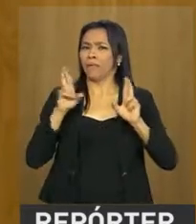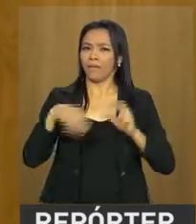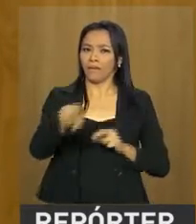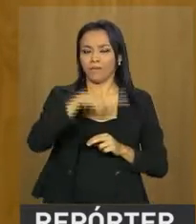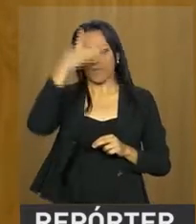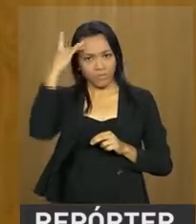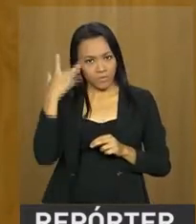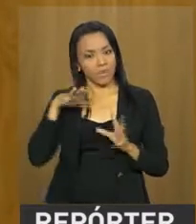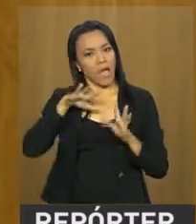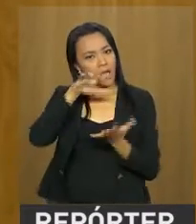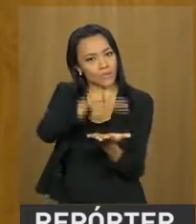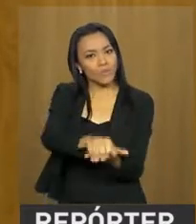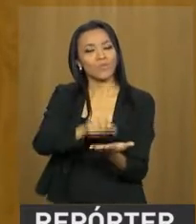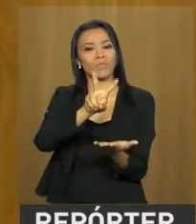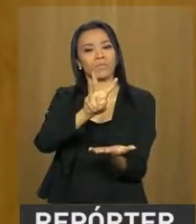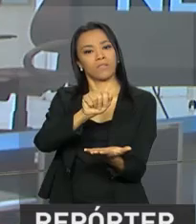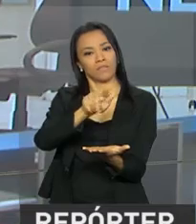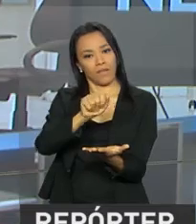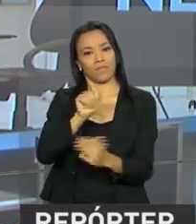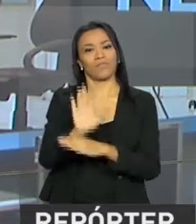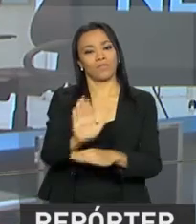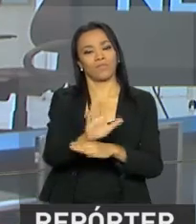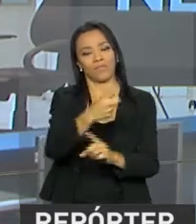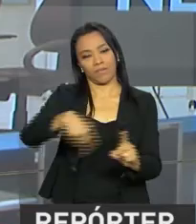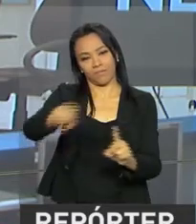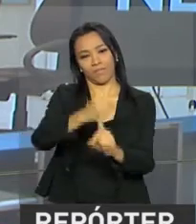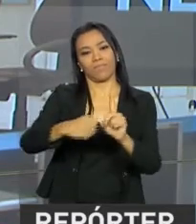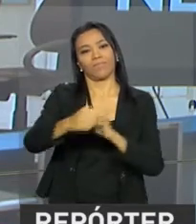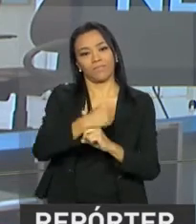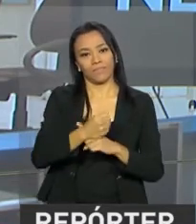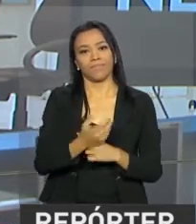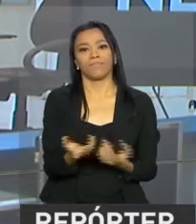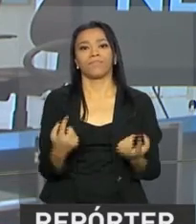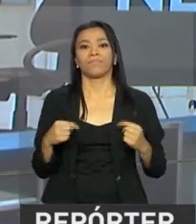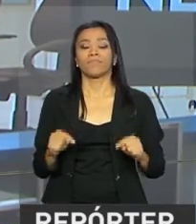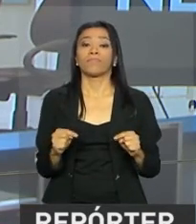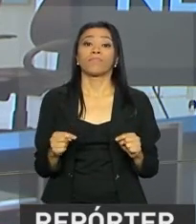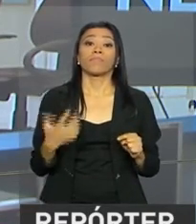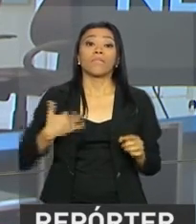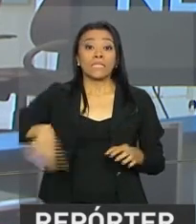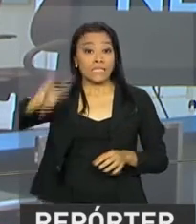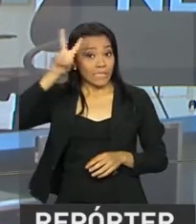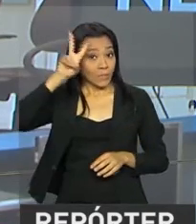assumam essas vagas para atender a população. E na segunda-feira,